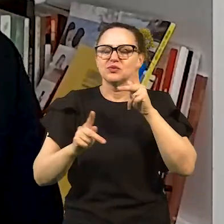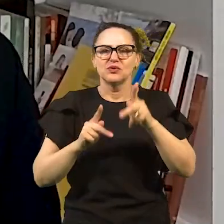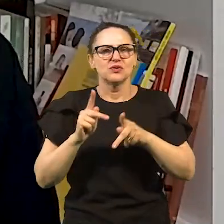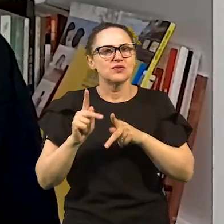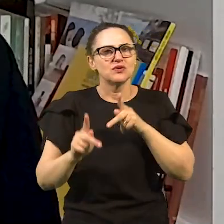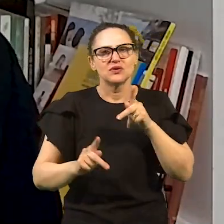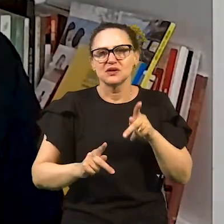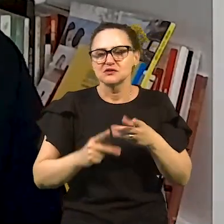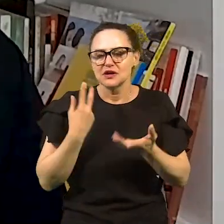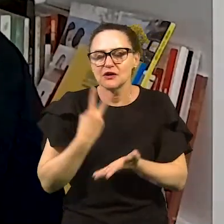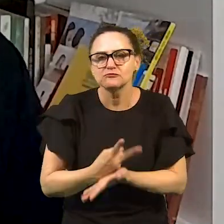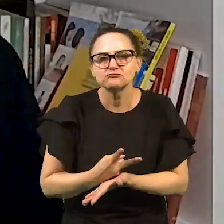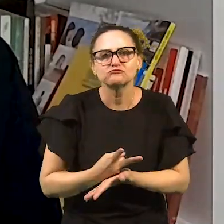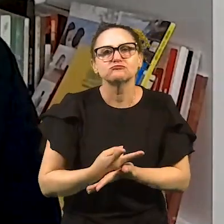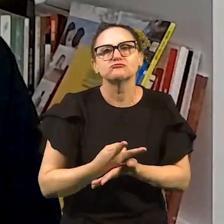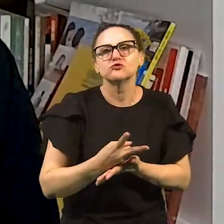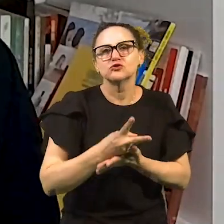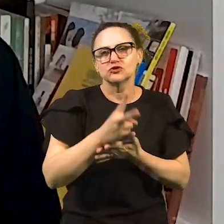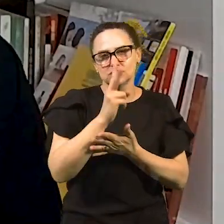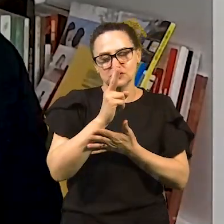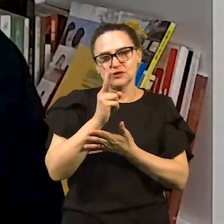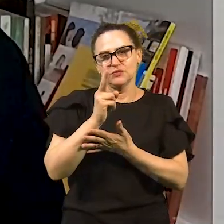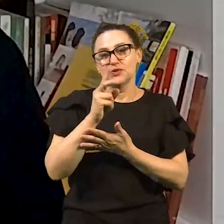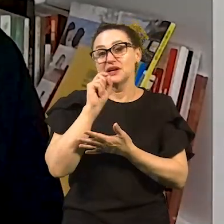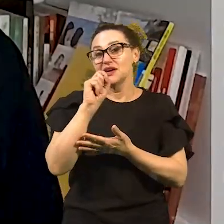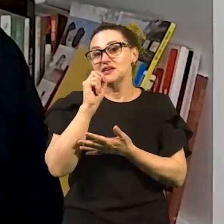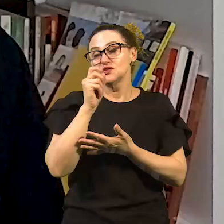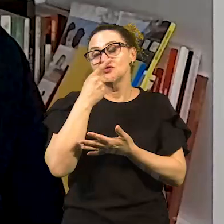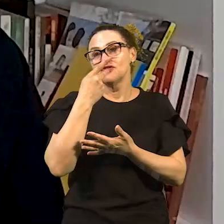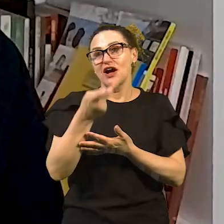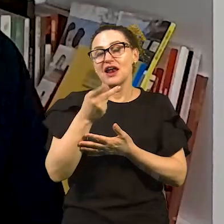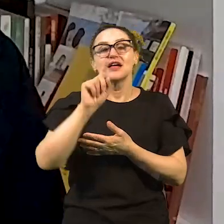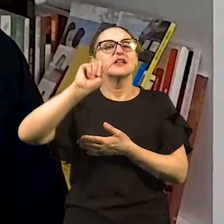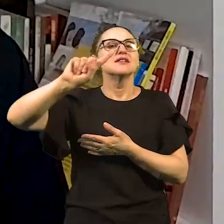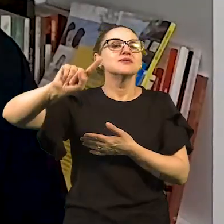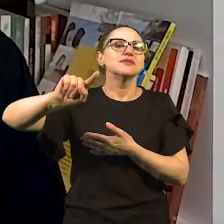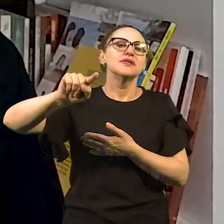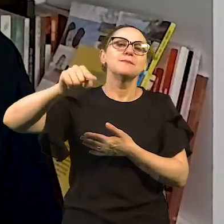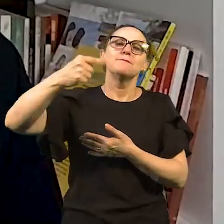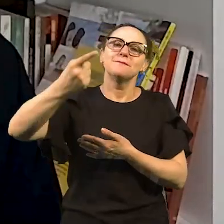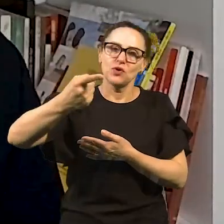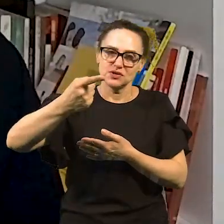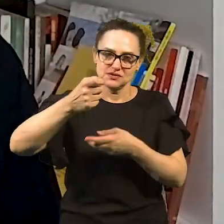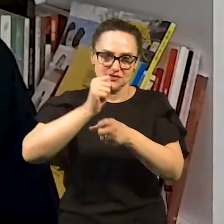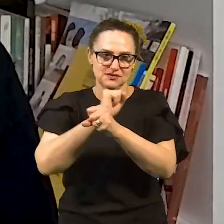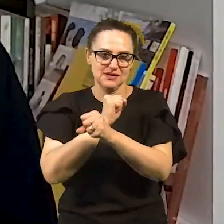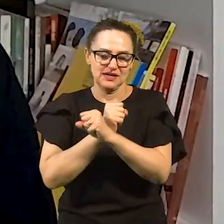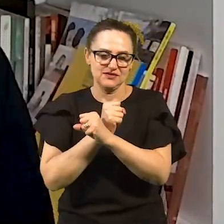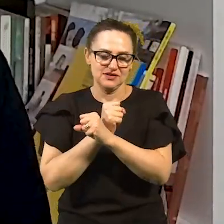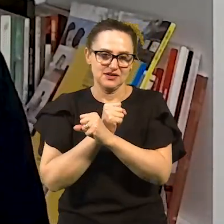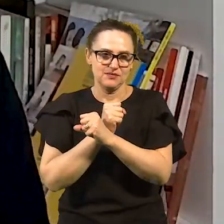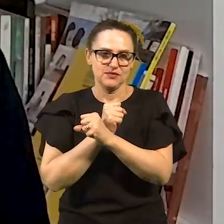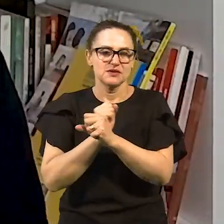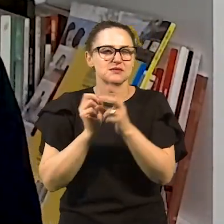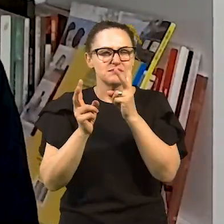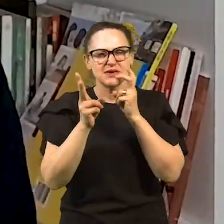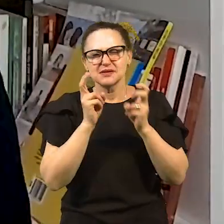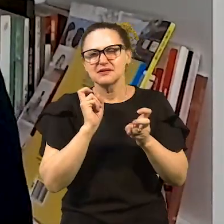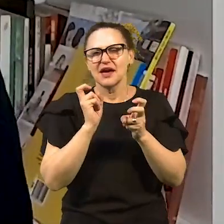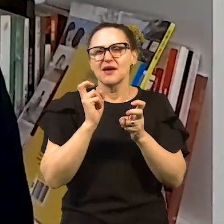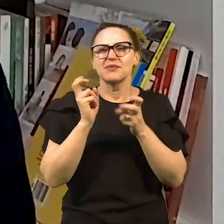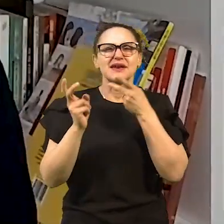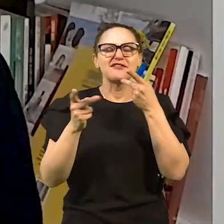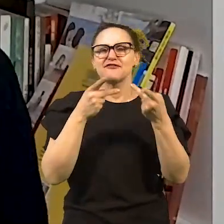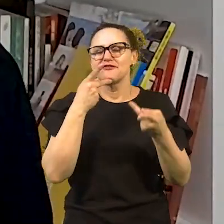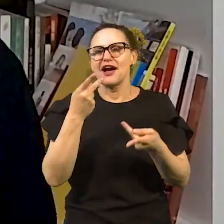escravidão, porque essa narrativa se passa depois da escravidão. A gente vê isso pela fala de um personagem que é colega do Benedito. Então a gente